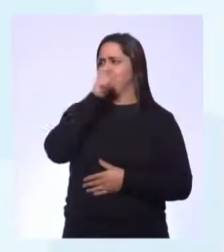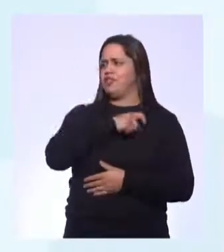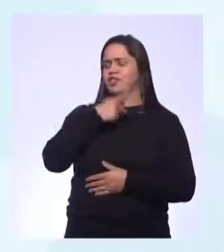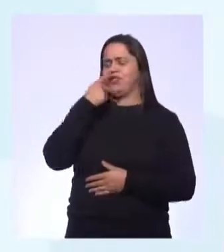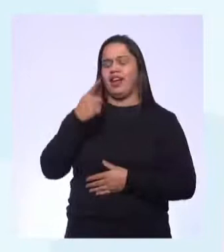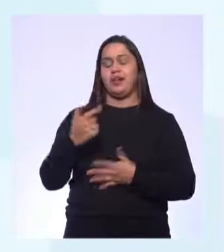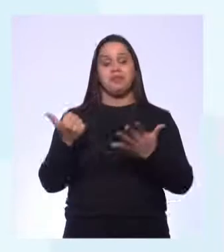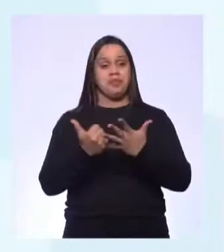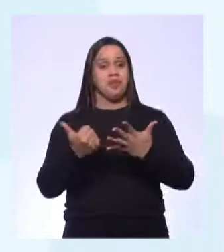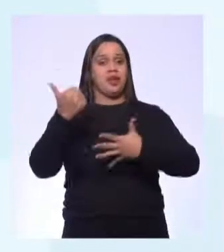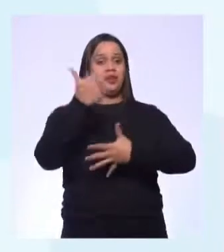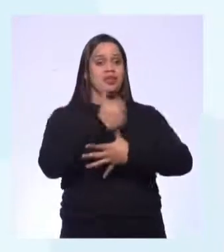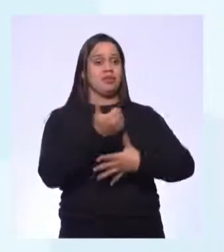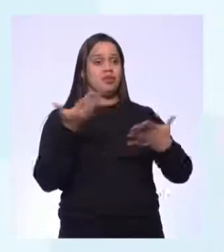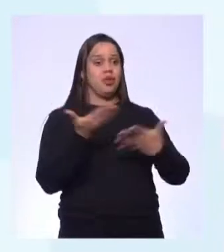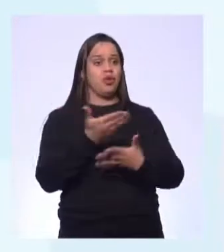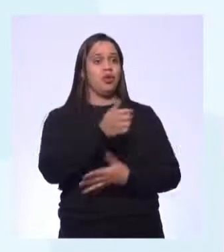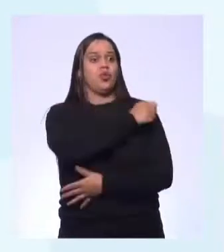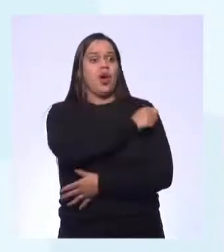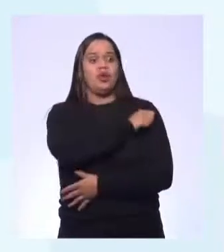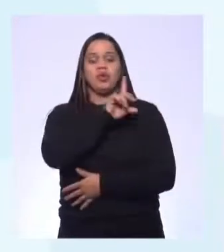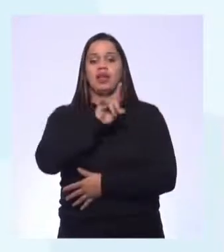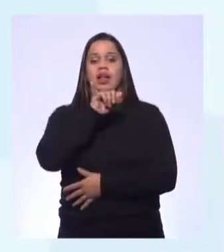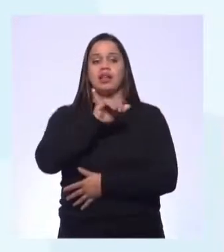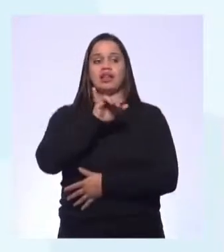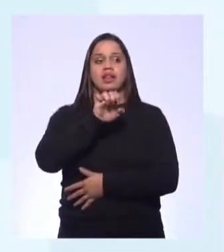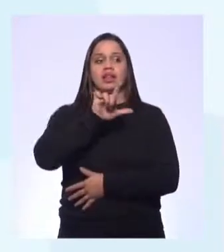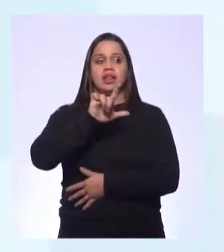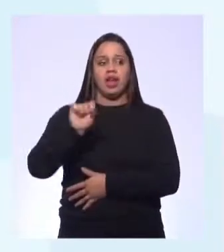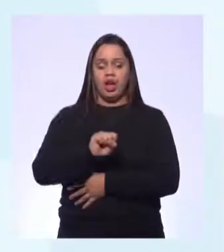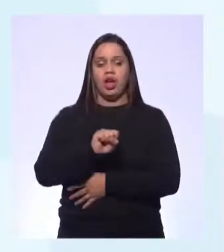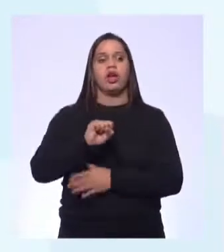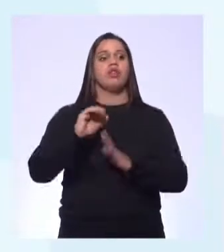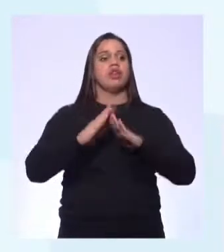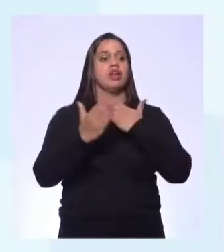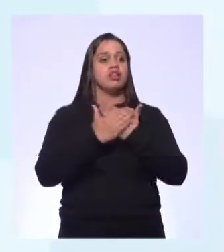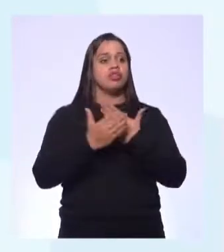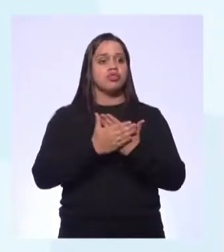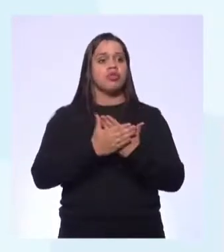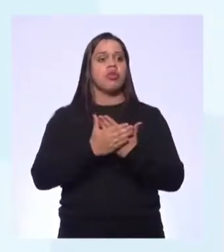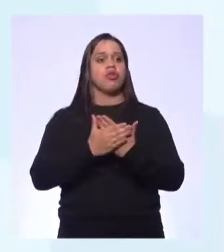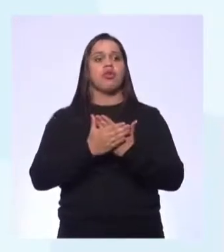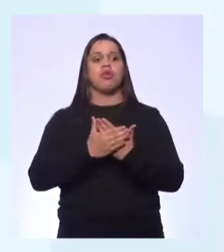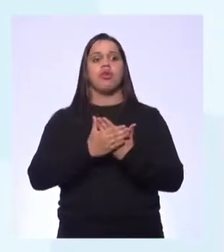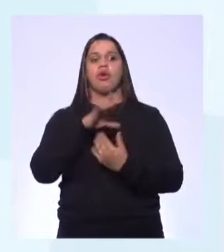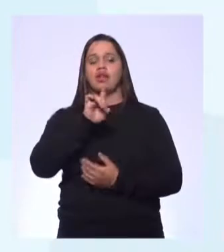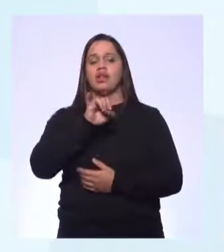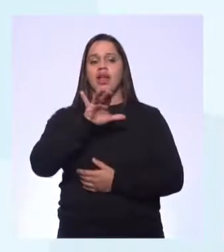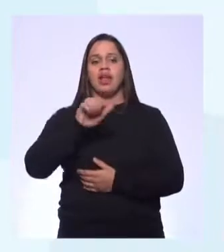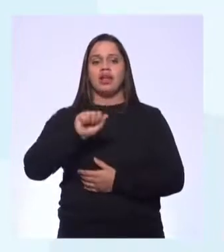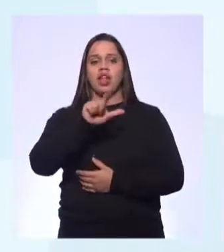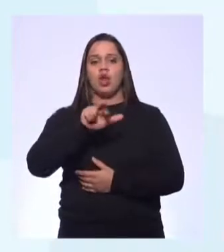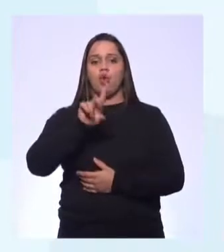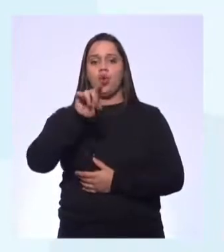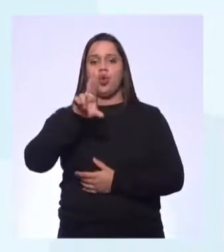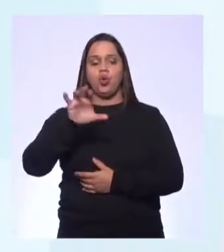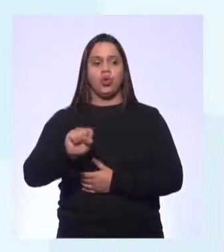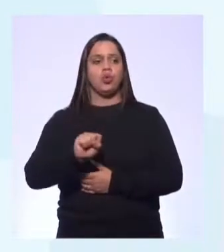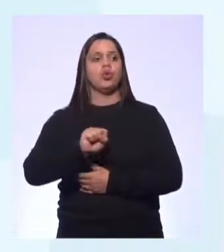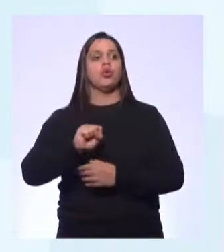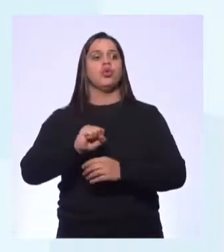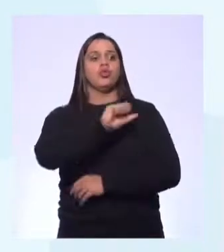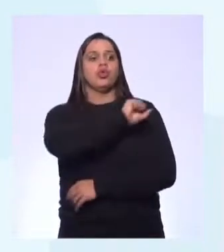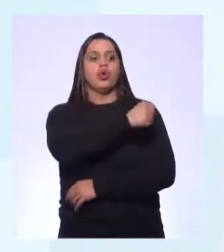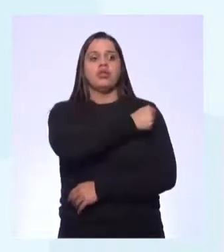do aluno Daniels Davi Lopes, do 8º ano, da Escola Estadual, professora Décia Lourdes Machado dos Santos,